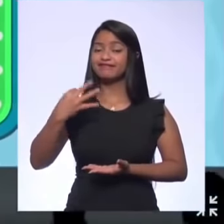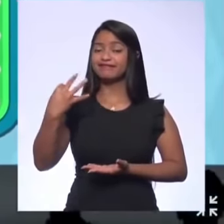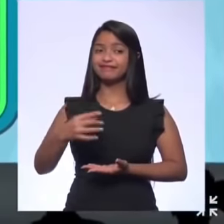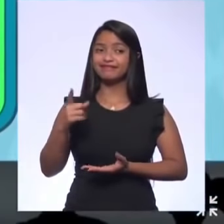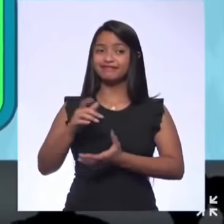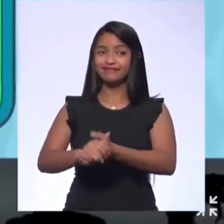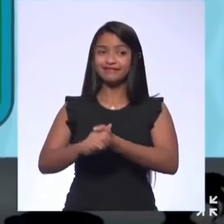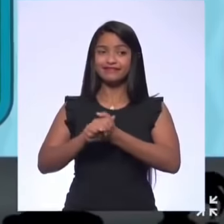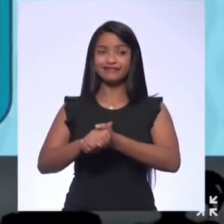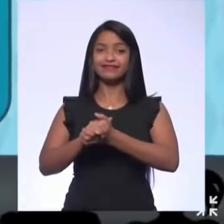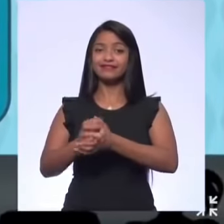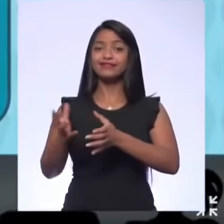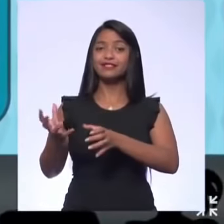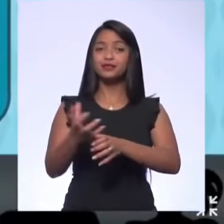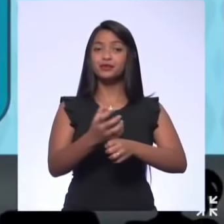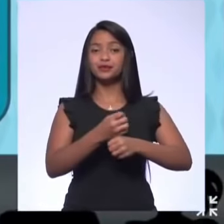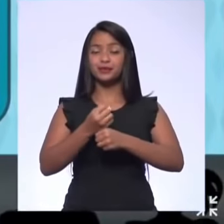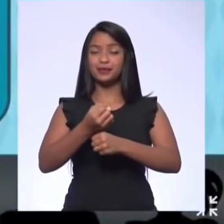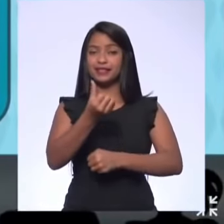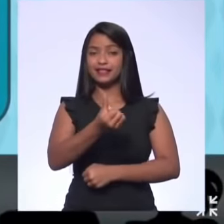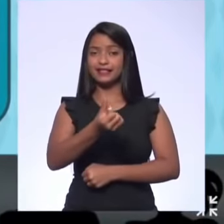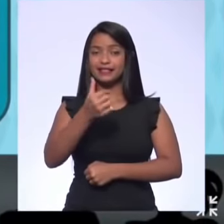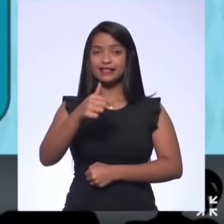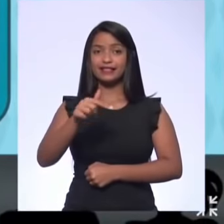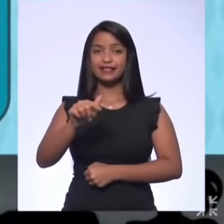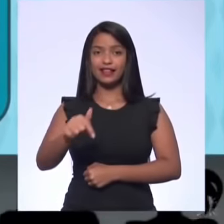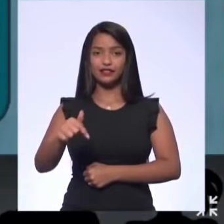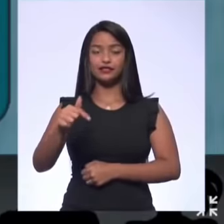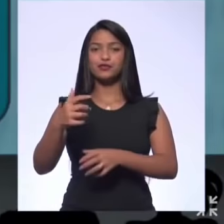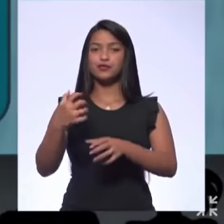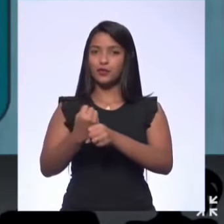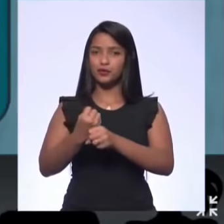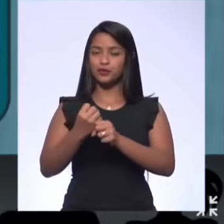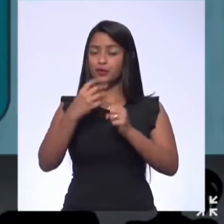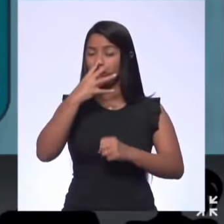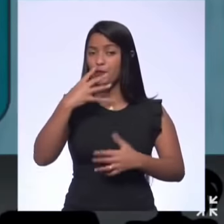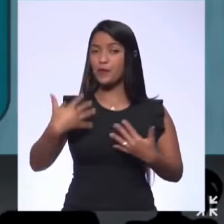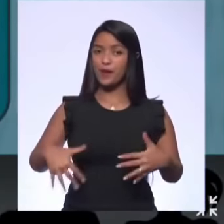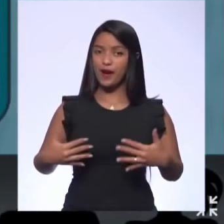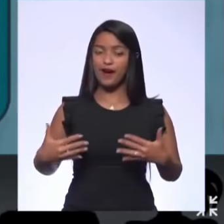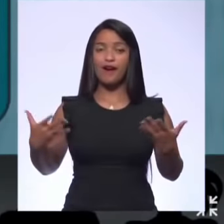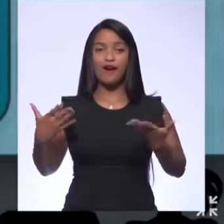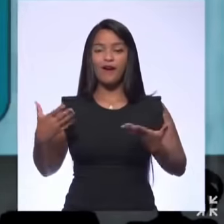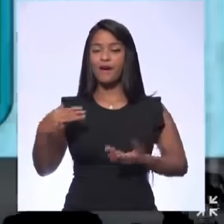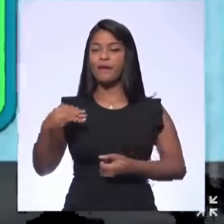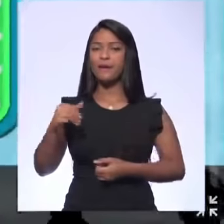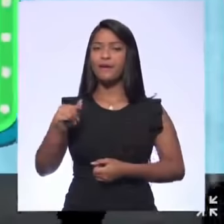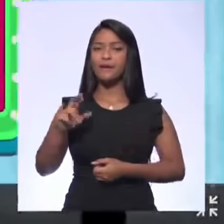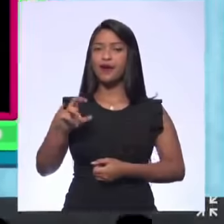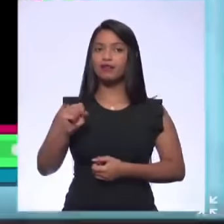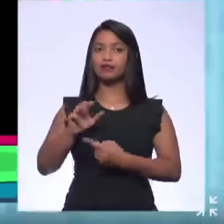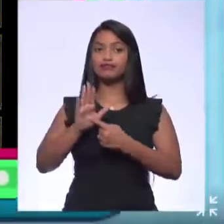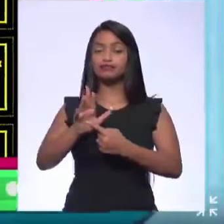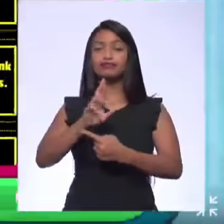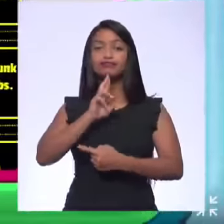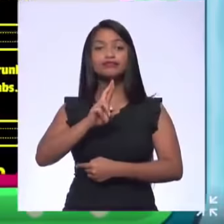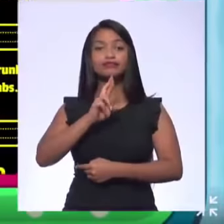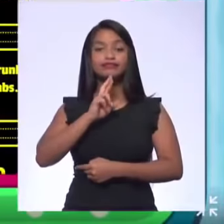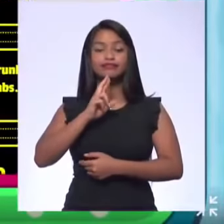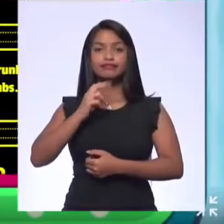677 points, 677 pontos, hein? Uau! Agora o Marcos vai mostrar todas as respostas para